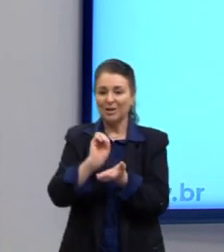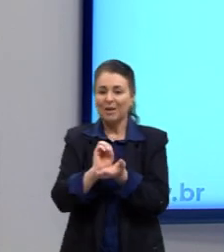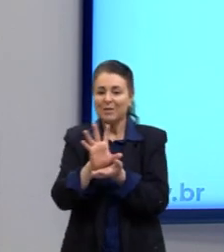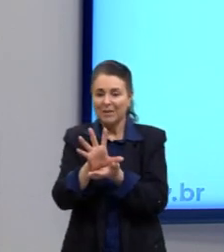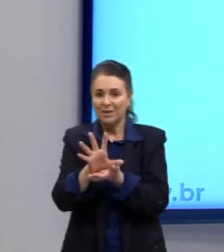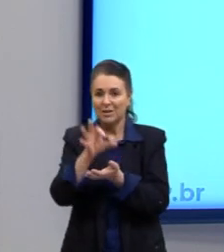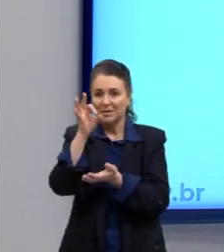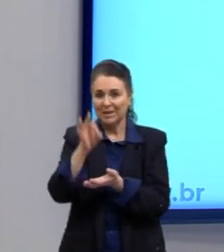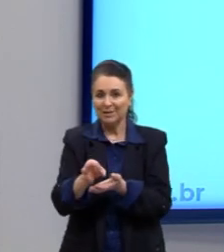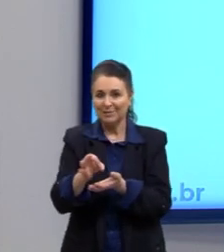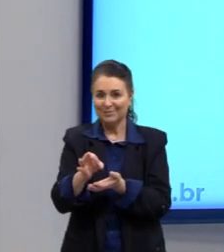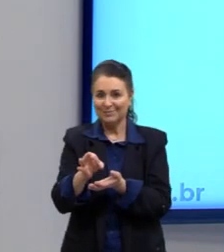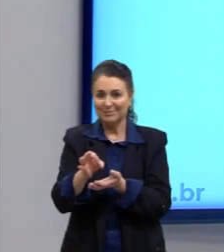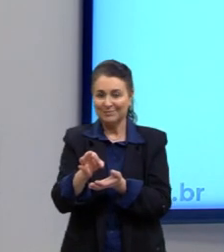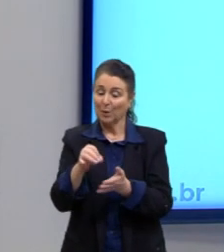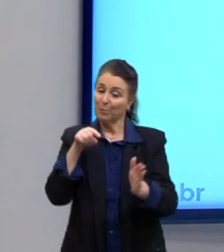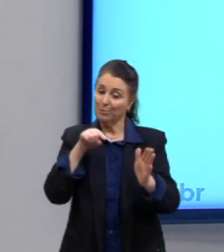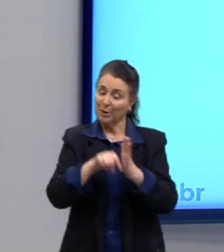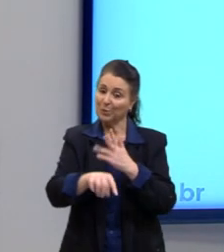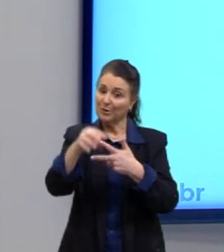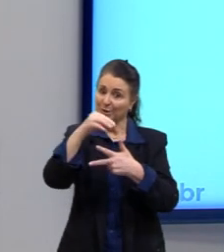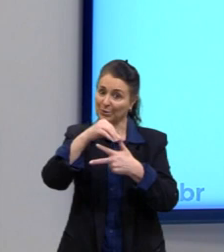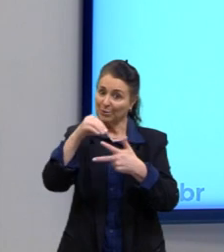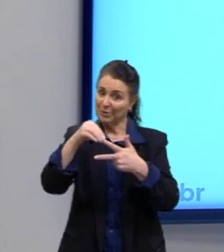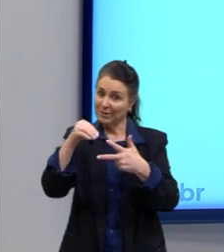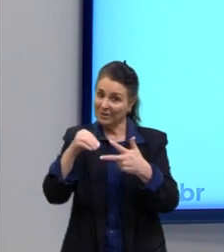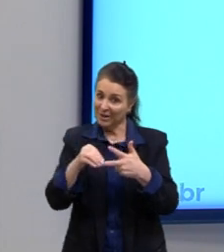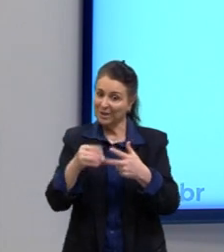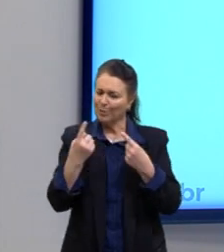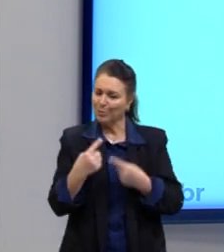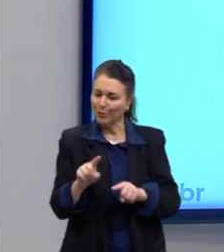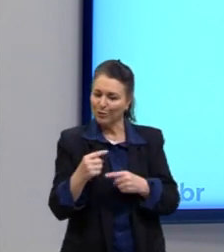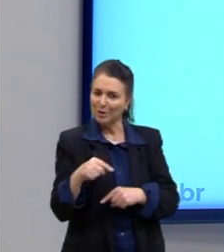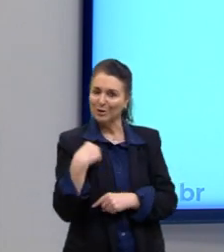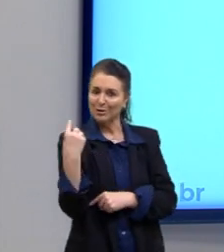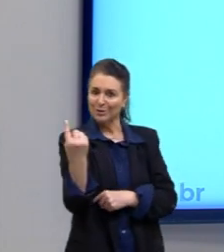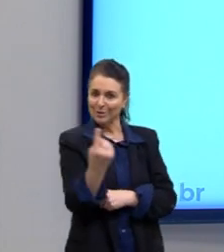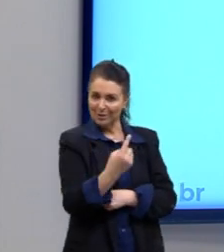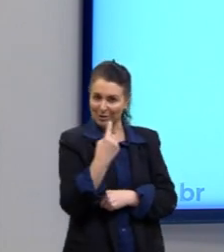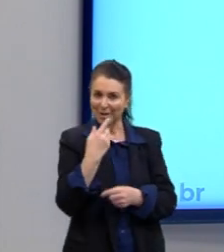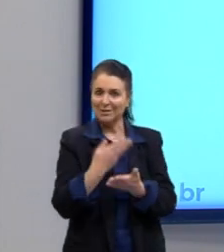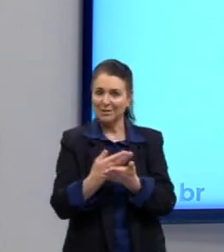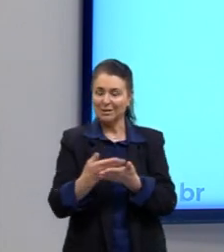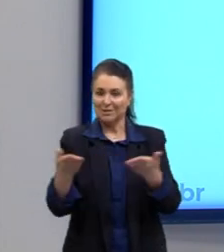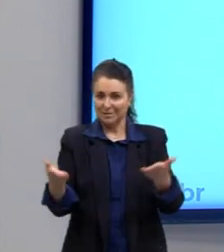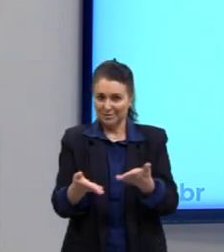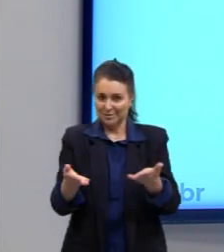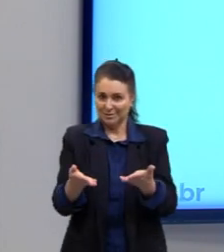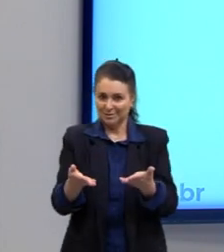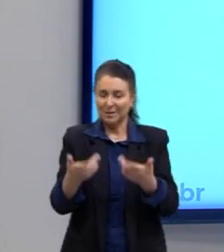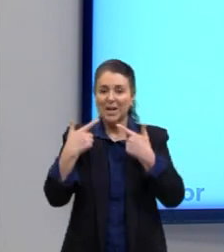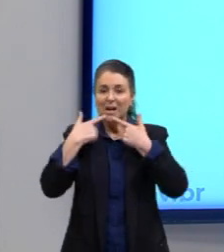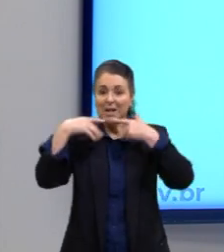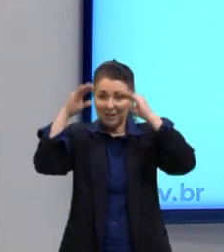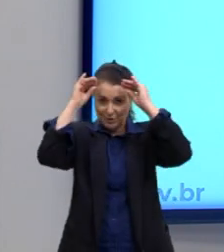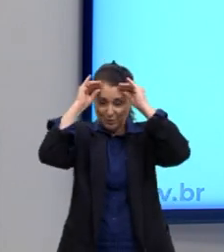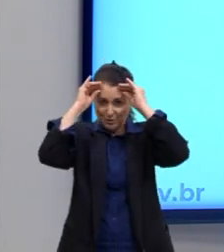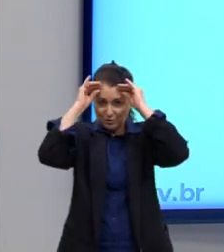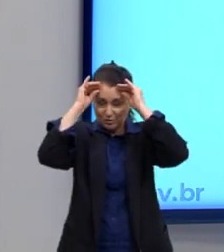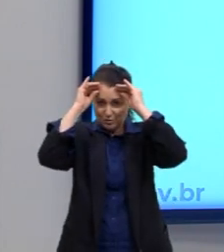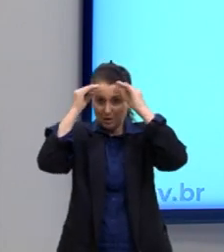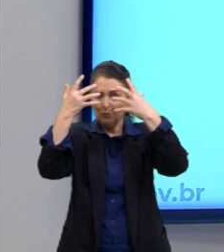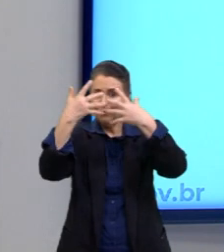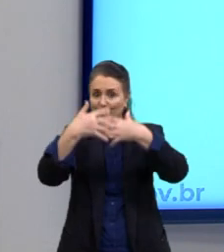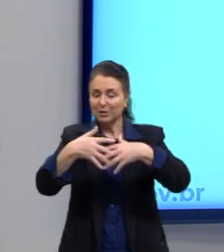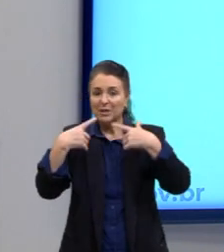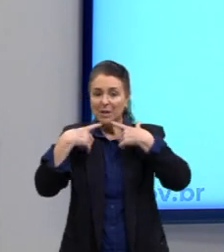fechou essas questões e as nossas provocações em relação a linguagem a função da